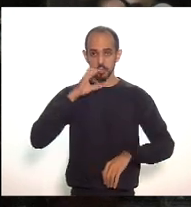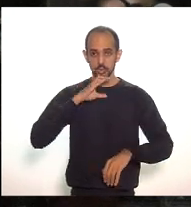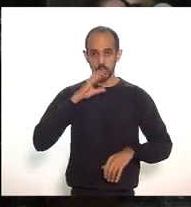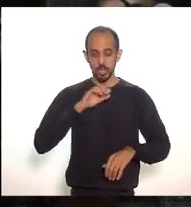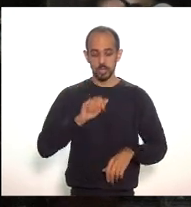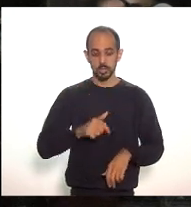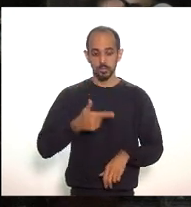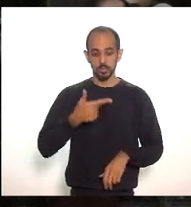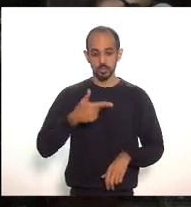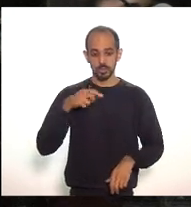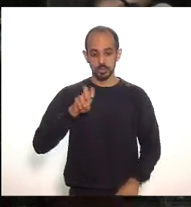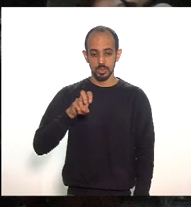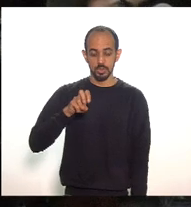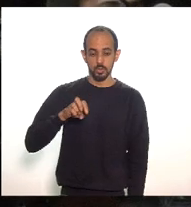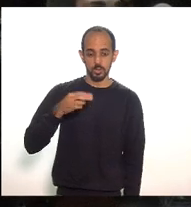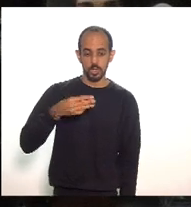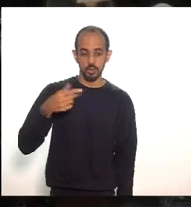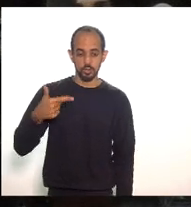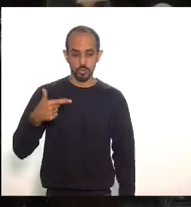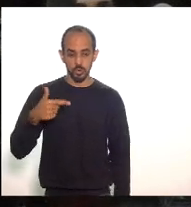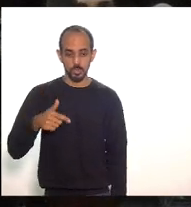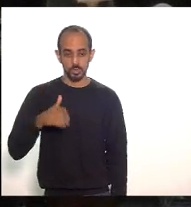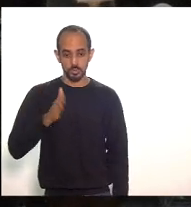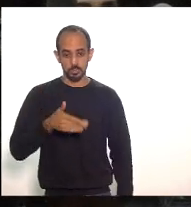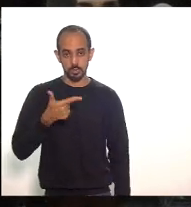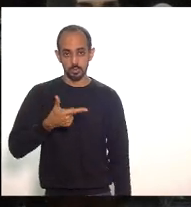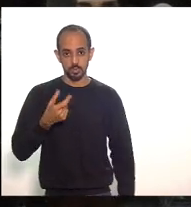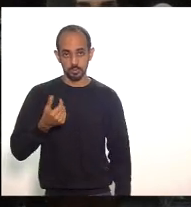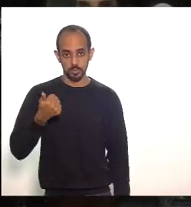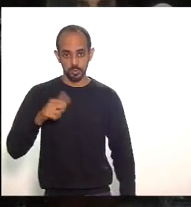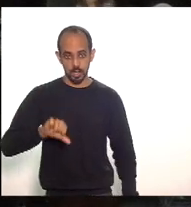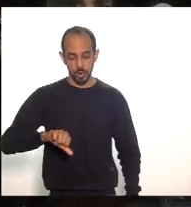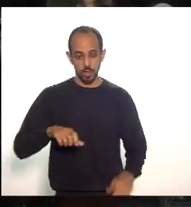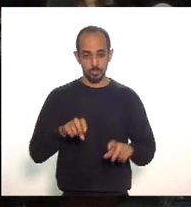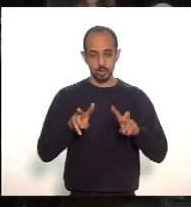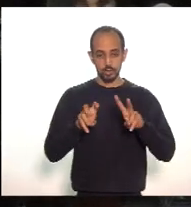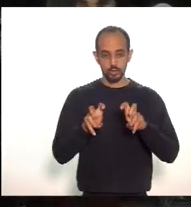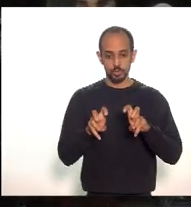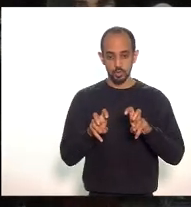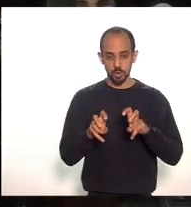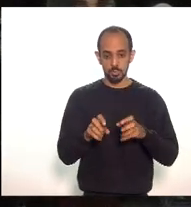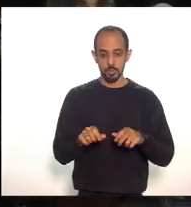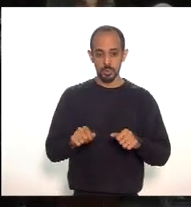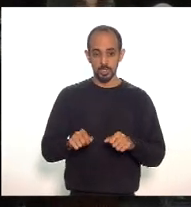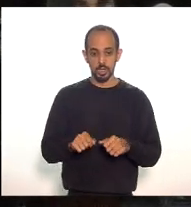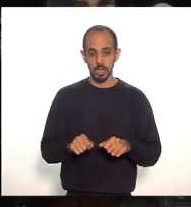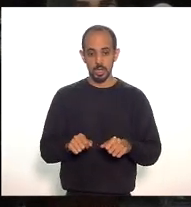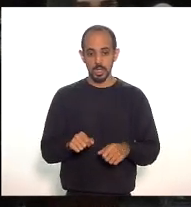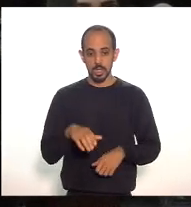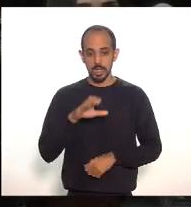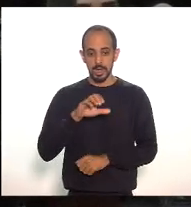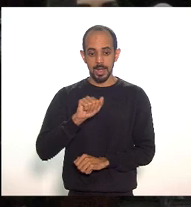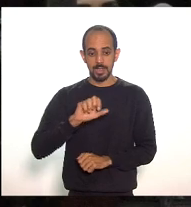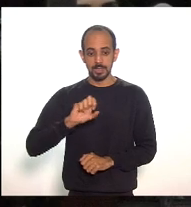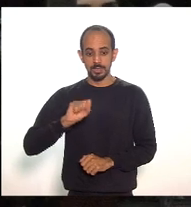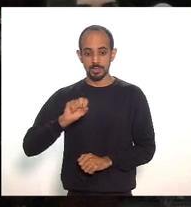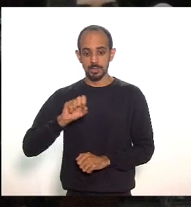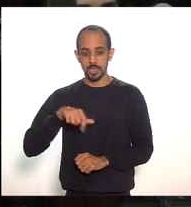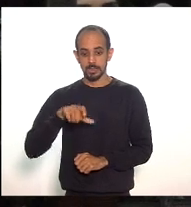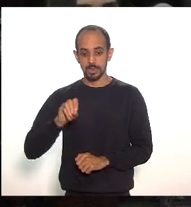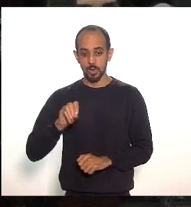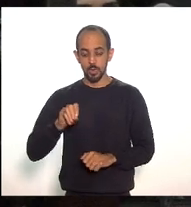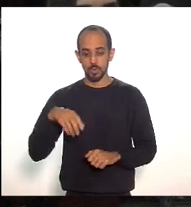de leite 532 2019 de autoria da deputada tia Ju que dispõe sobre a cassação da inscrição estadual de empresas que provoquem